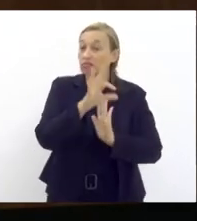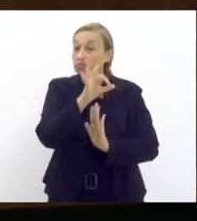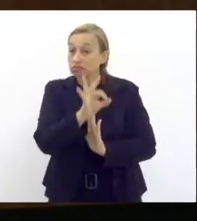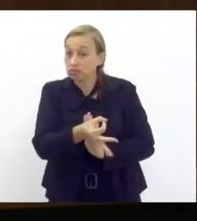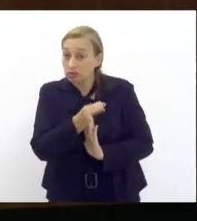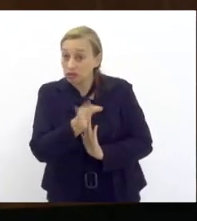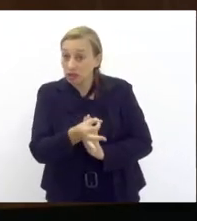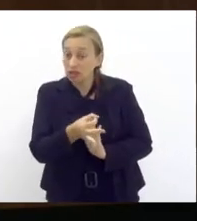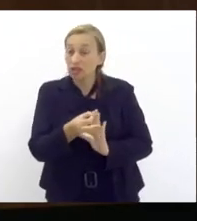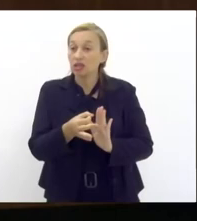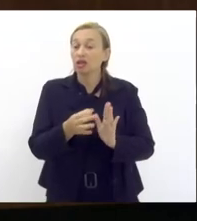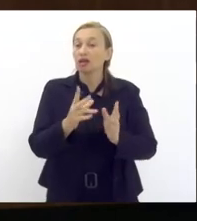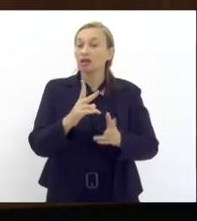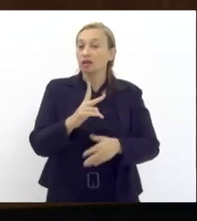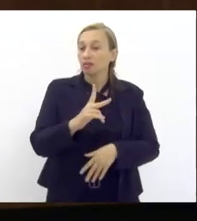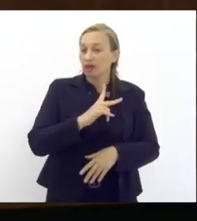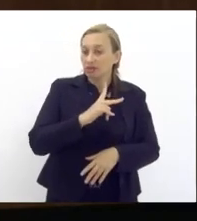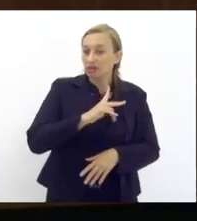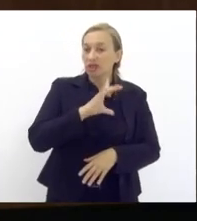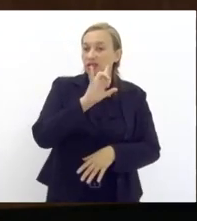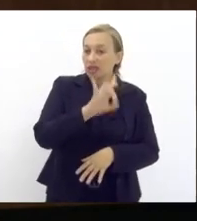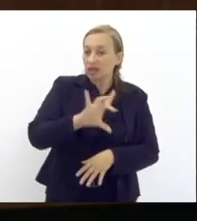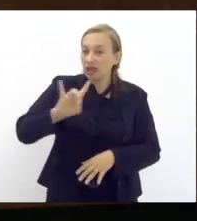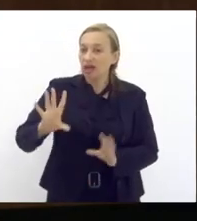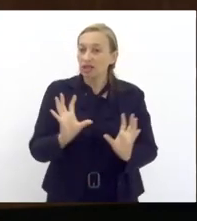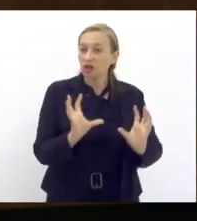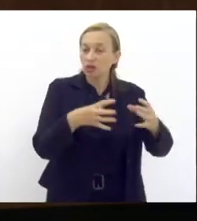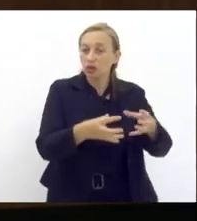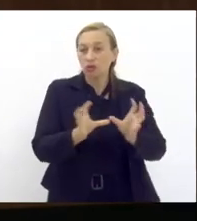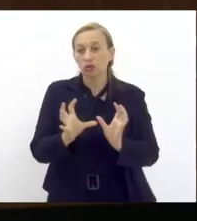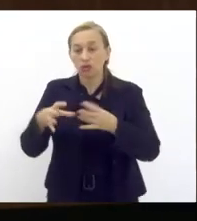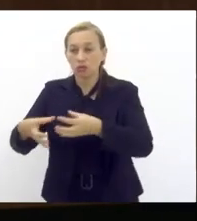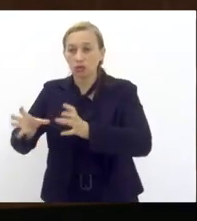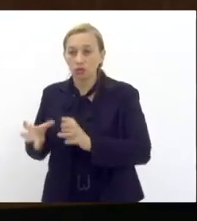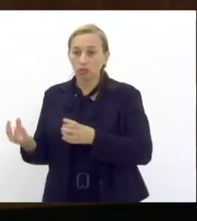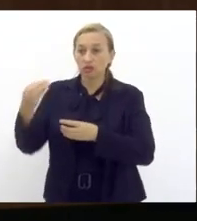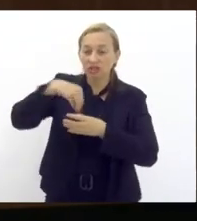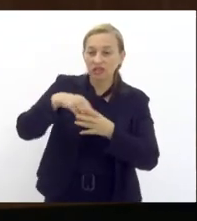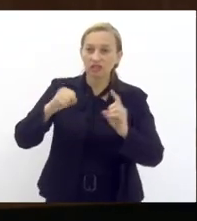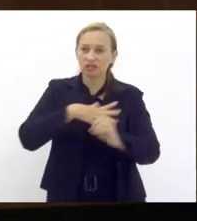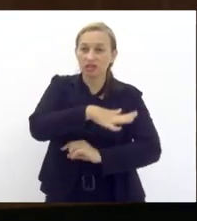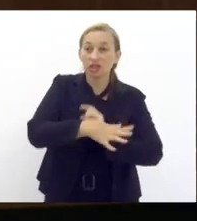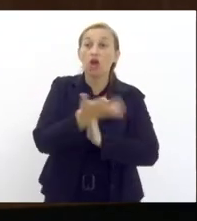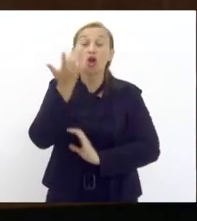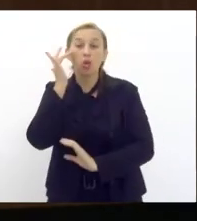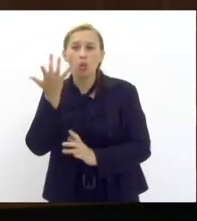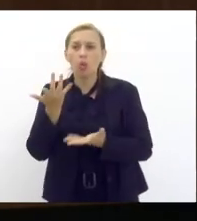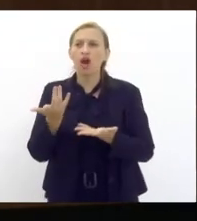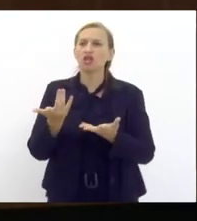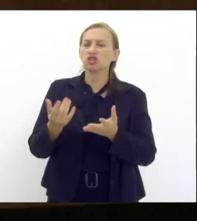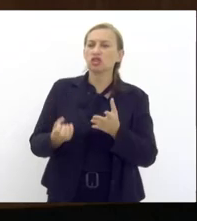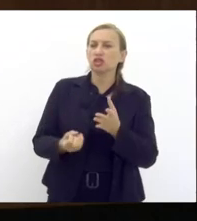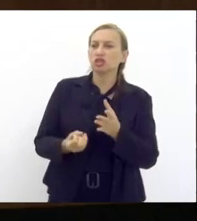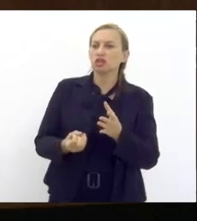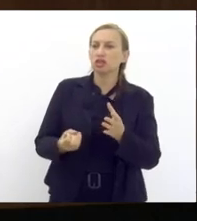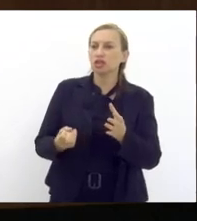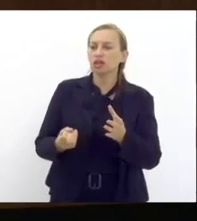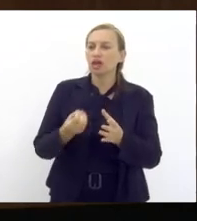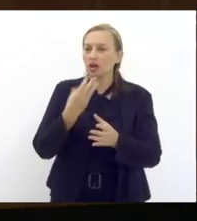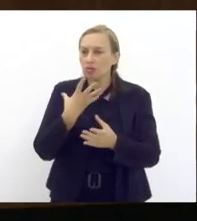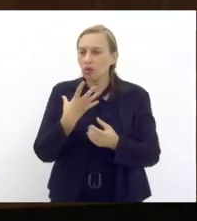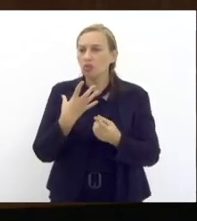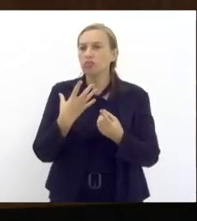às individualidades e às diversidades existentes na sociedade, eu acho que ele promove essa contribuição